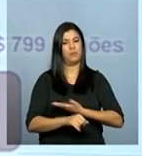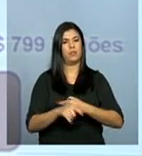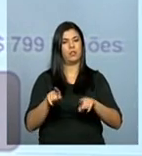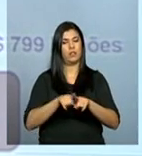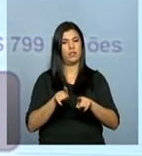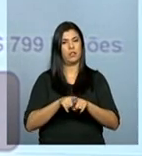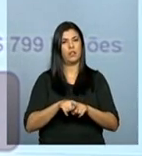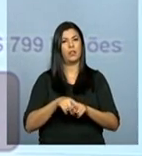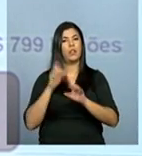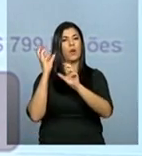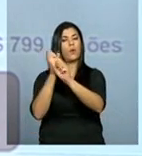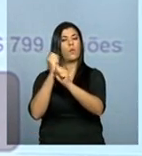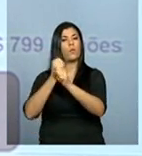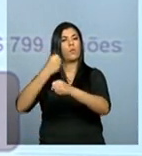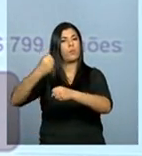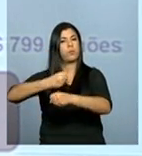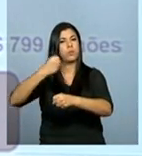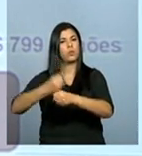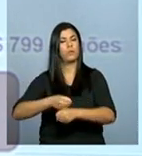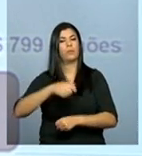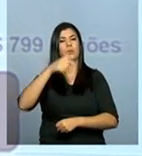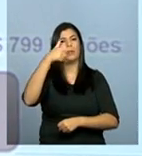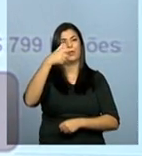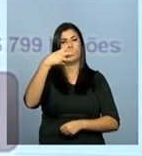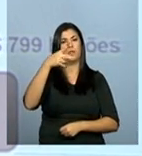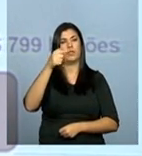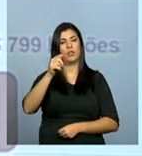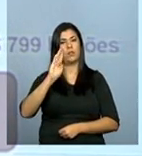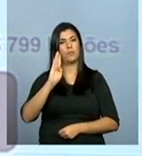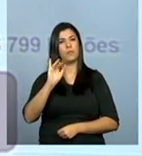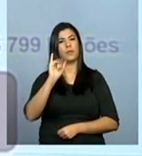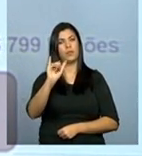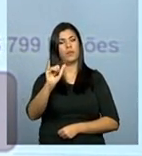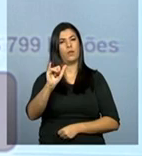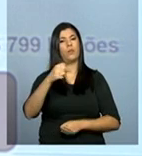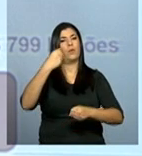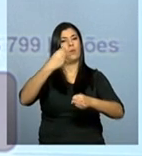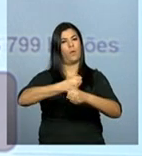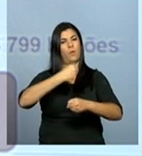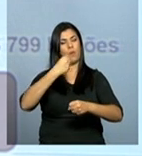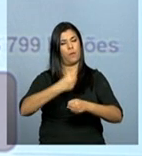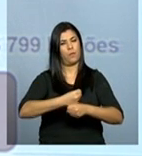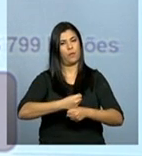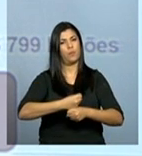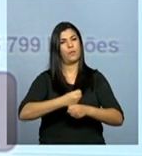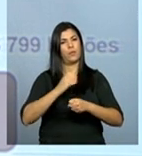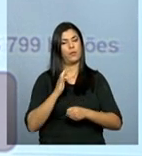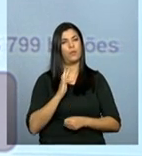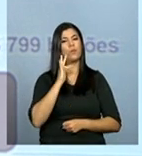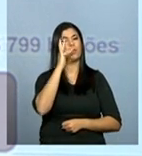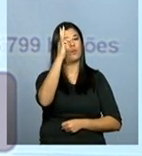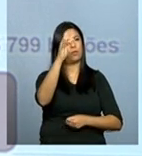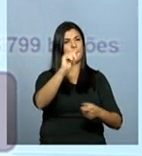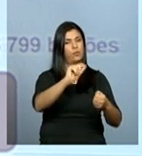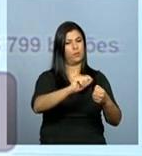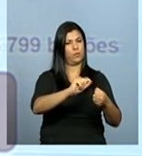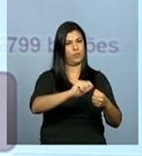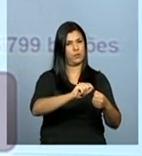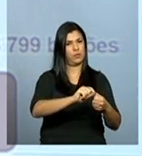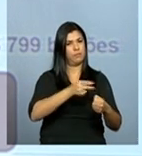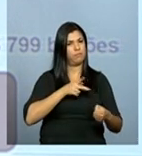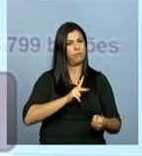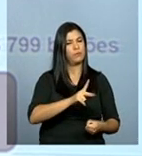completamente concluídas e 247 bilhões, as obras seriam executadas, a